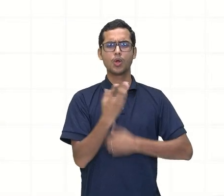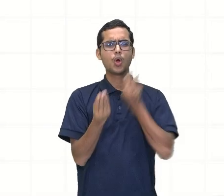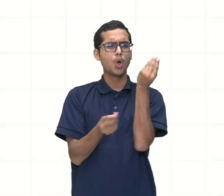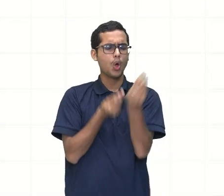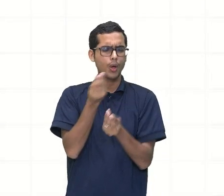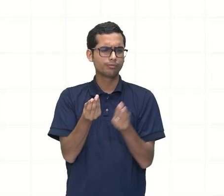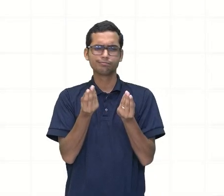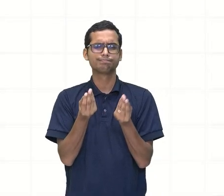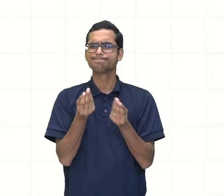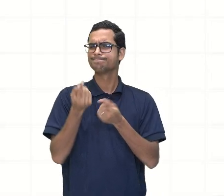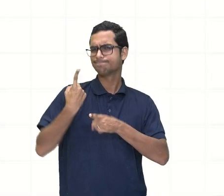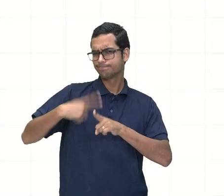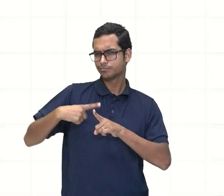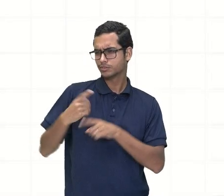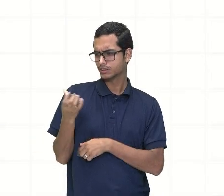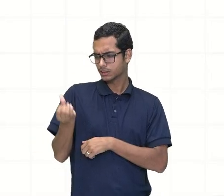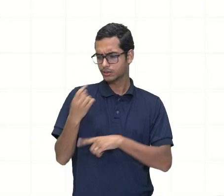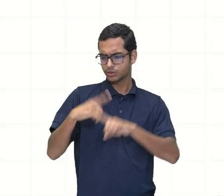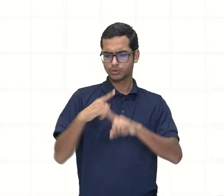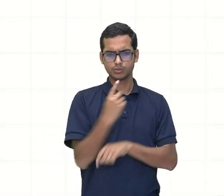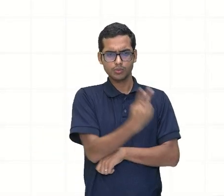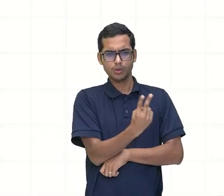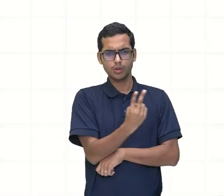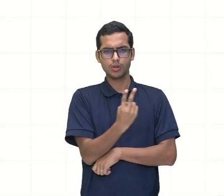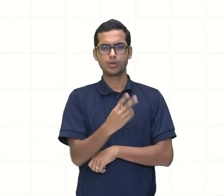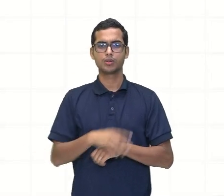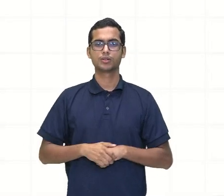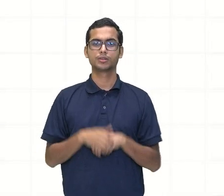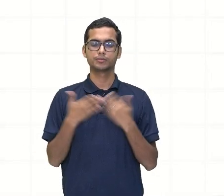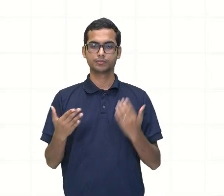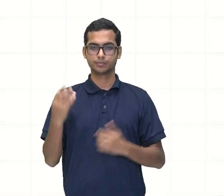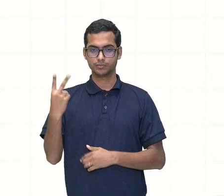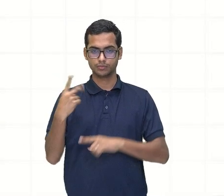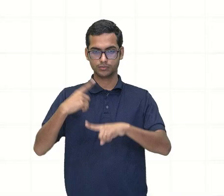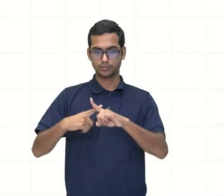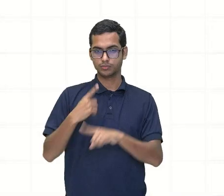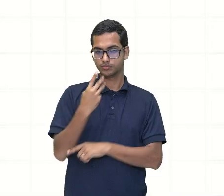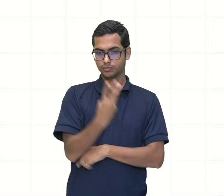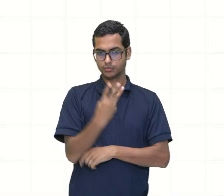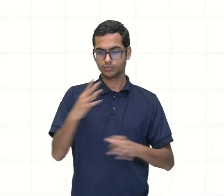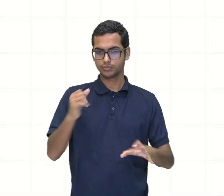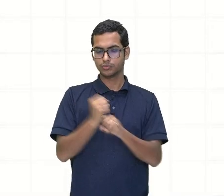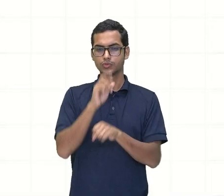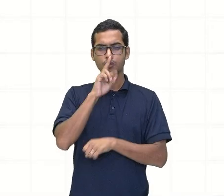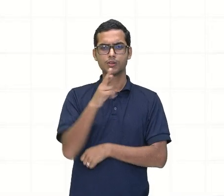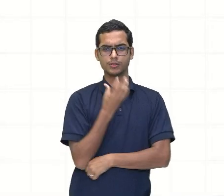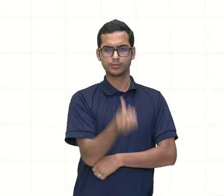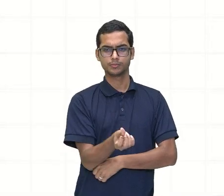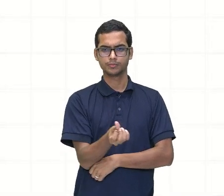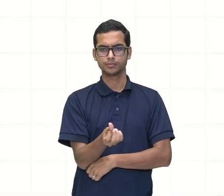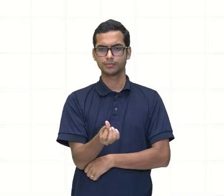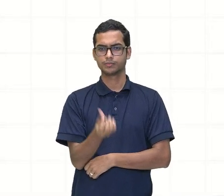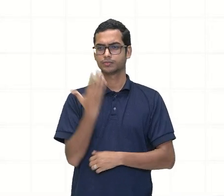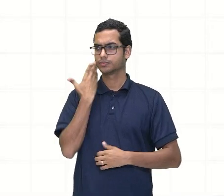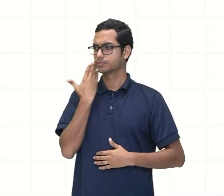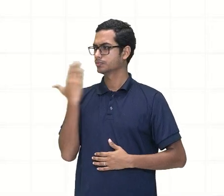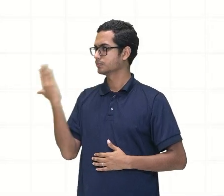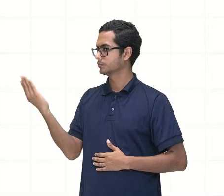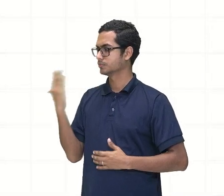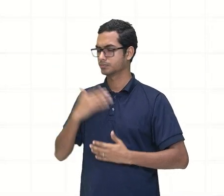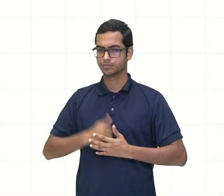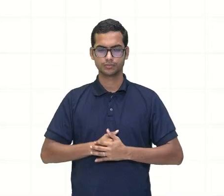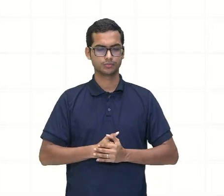um múltiplo de 2? Porque se eu fizer 2 vezes 3, o meu resultado vai ser